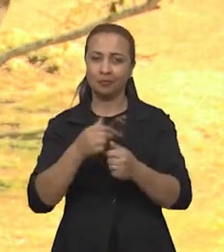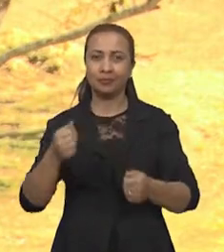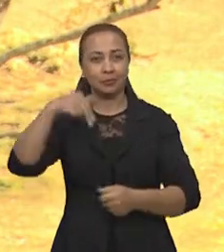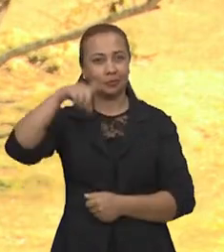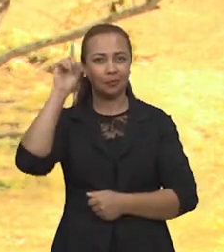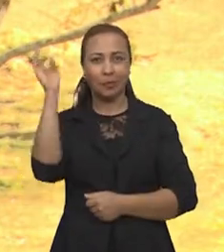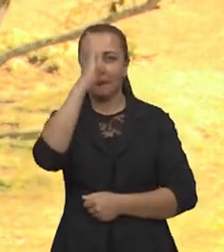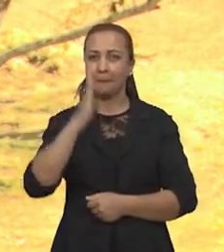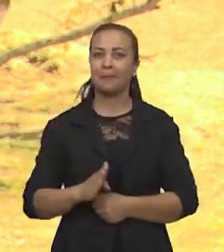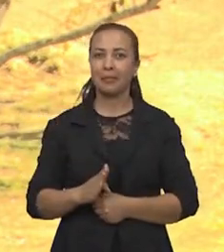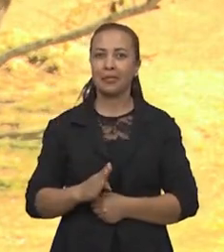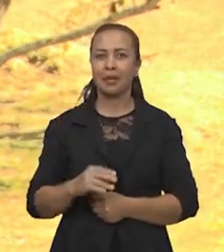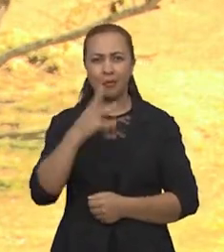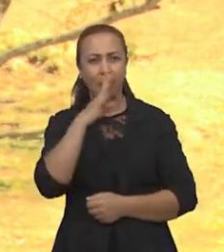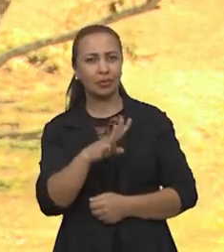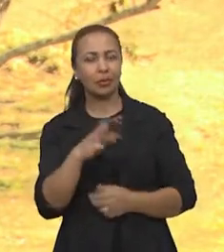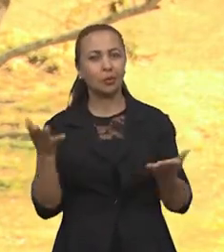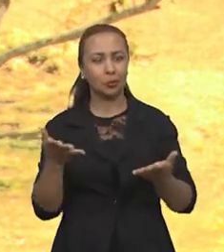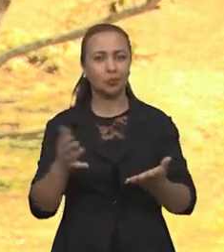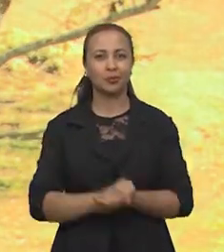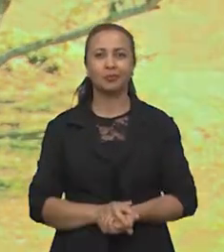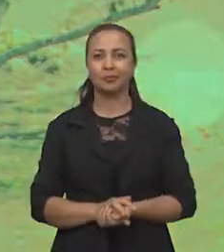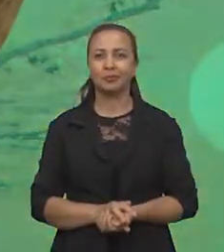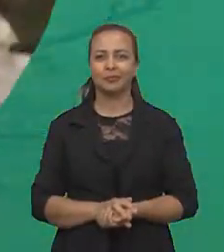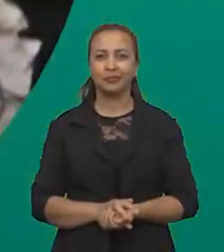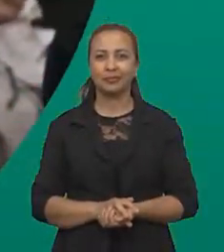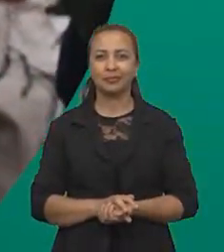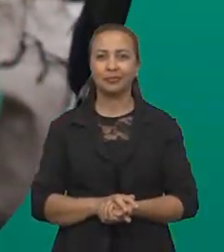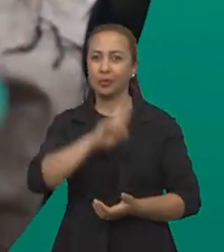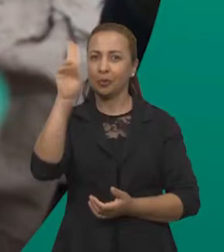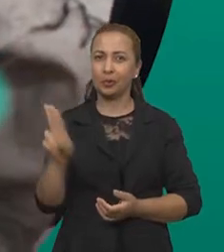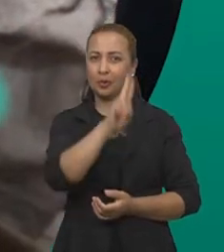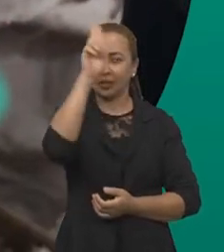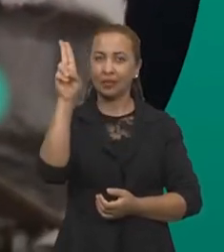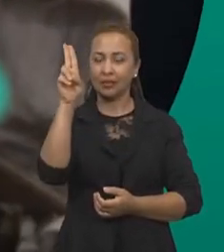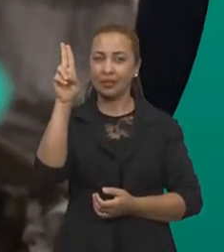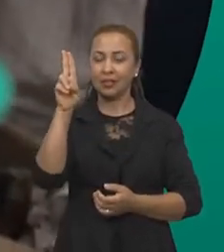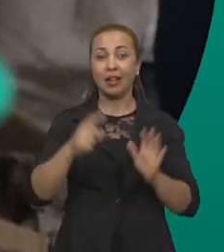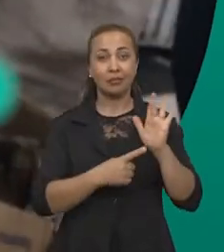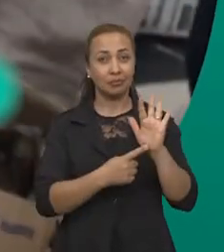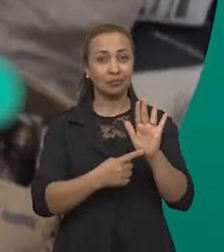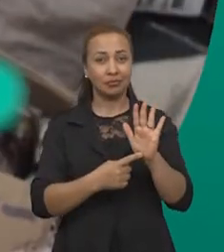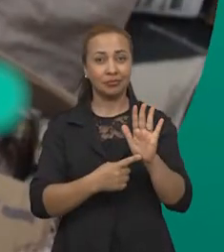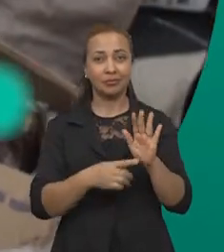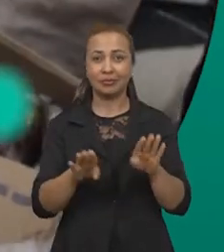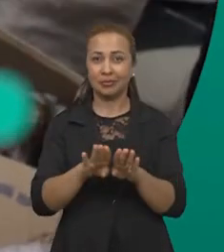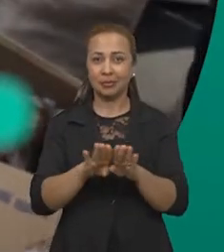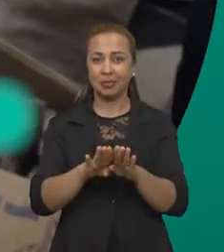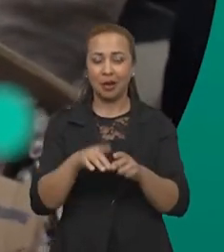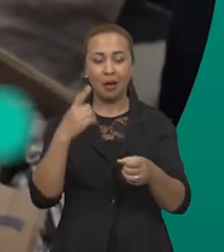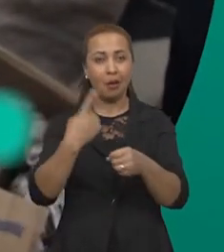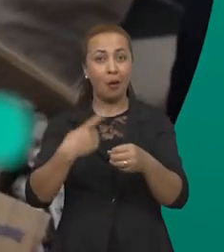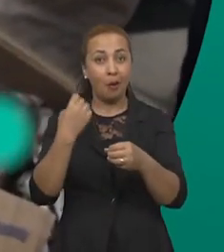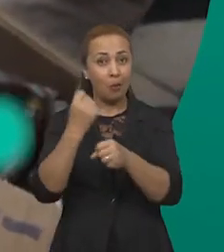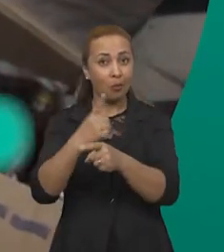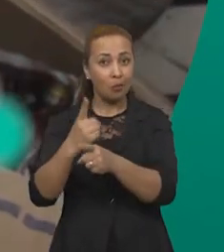no Nordeste brasileiro. Vamos conferir os destaques de hoje? Universidade Estadual da Paraíba localiza antigas habitações